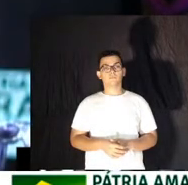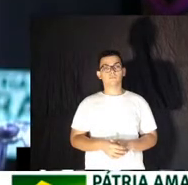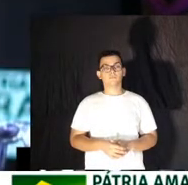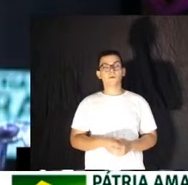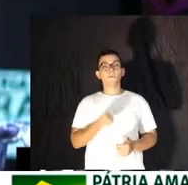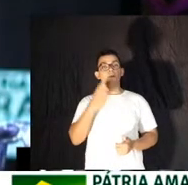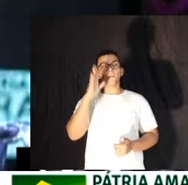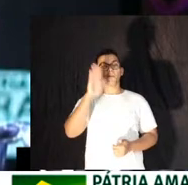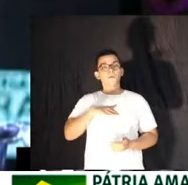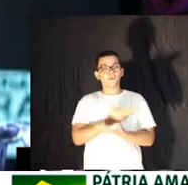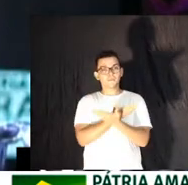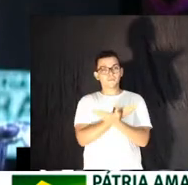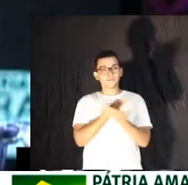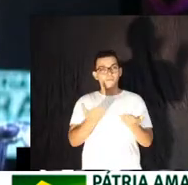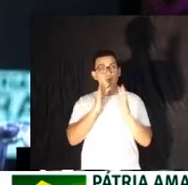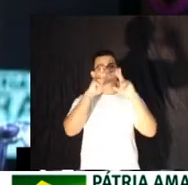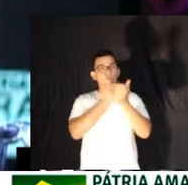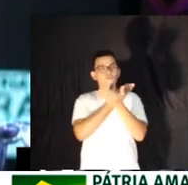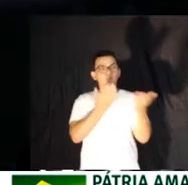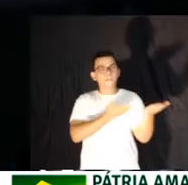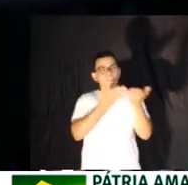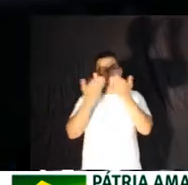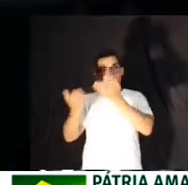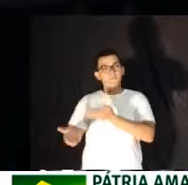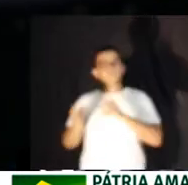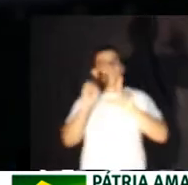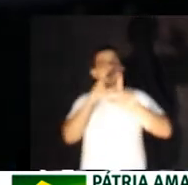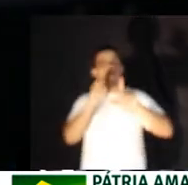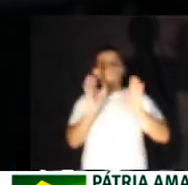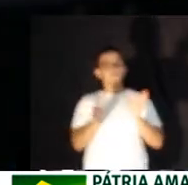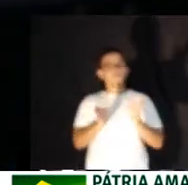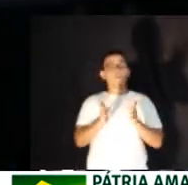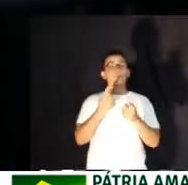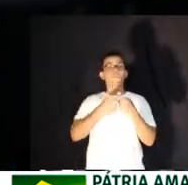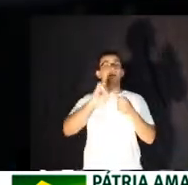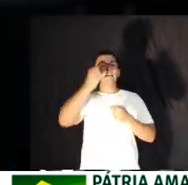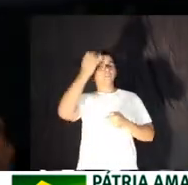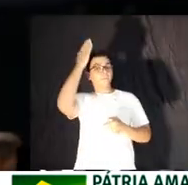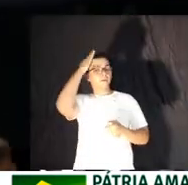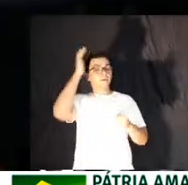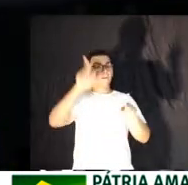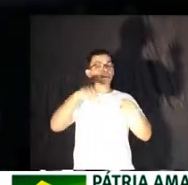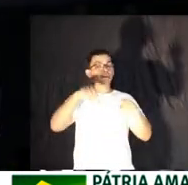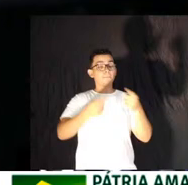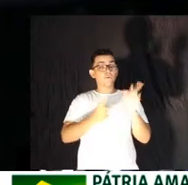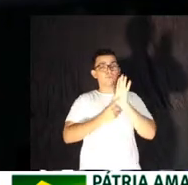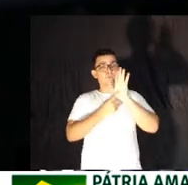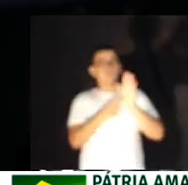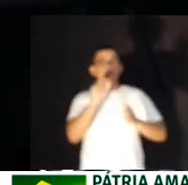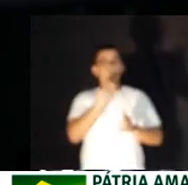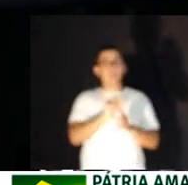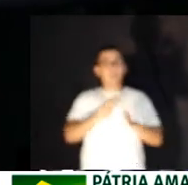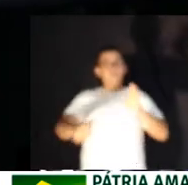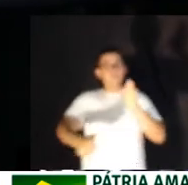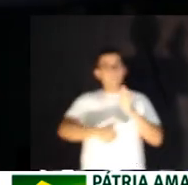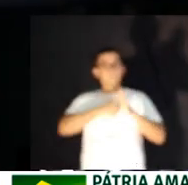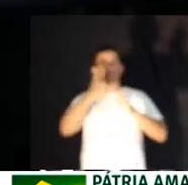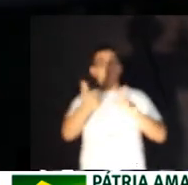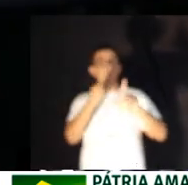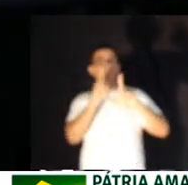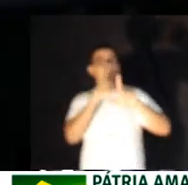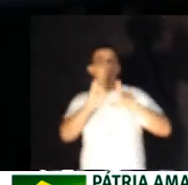Ótima tarde para você, sejam todos bem-vindos em nossa live. Giparaná Música Mostra,